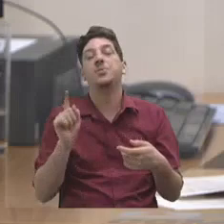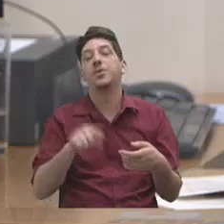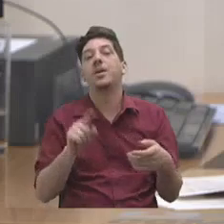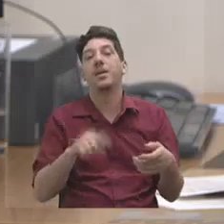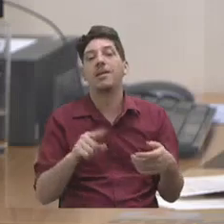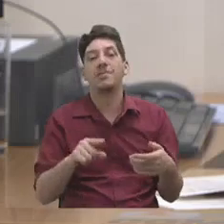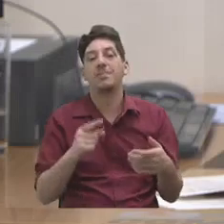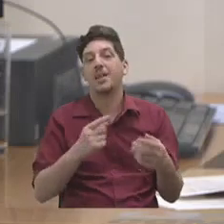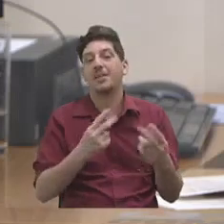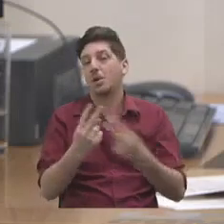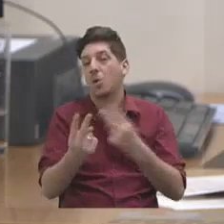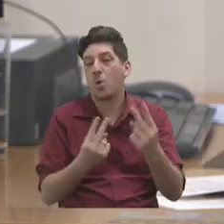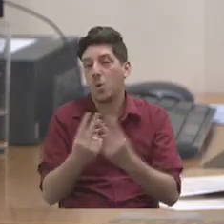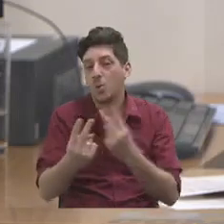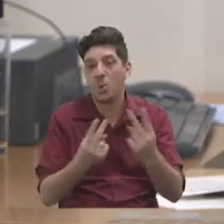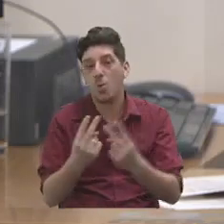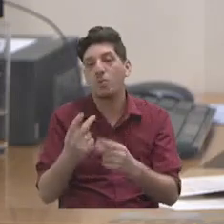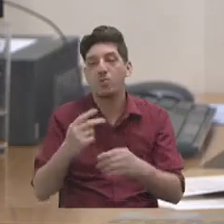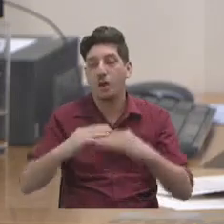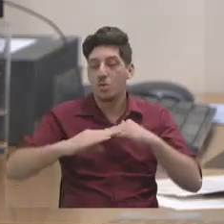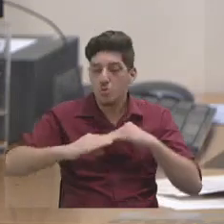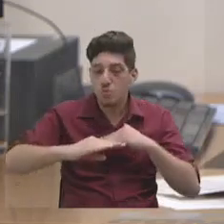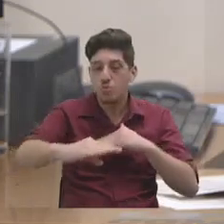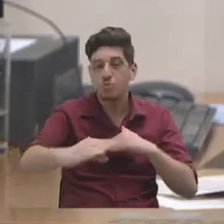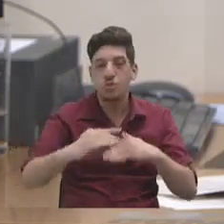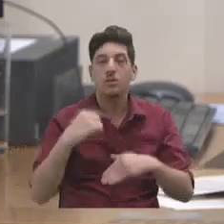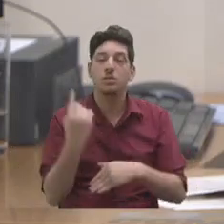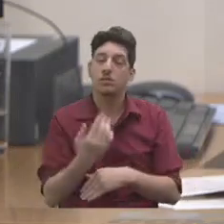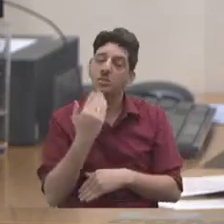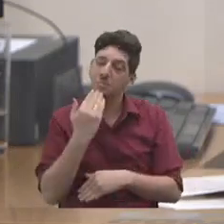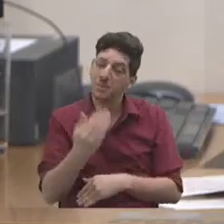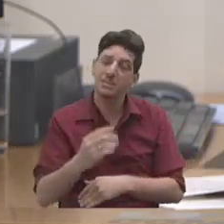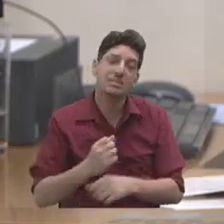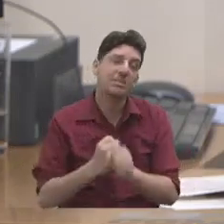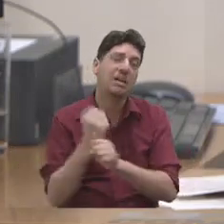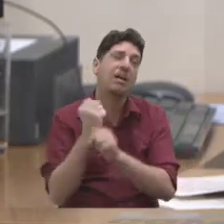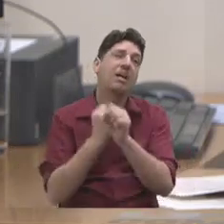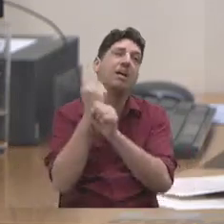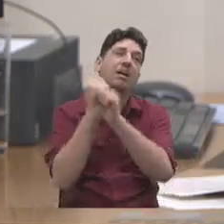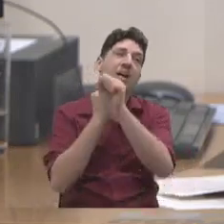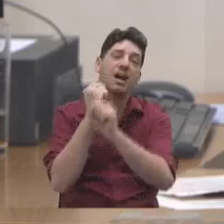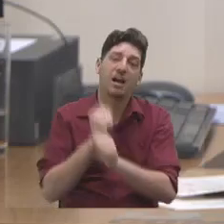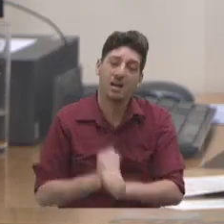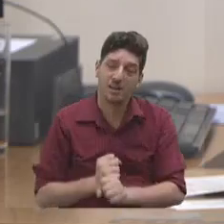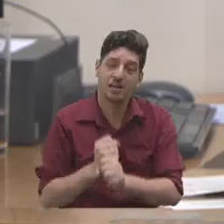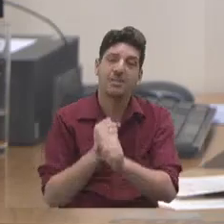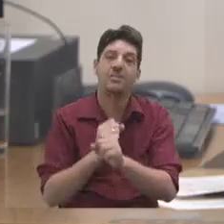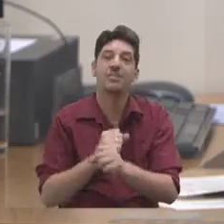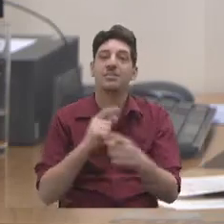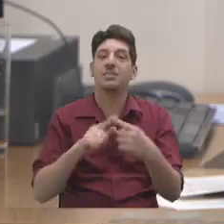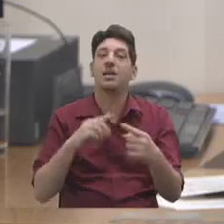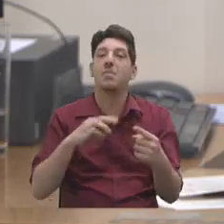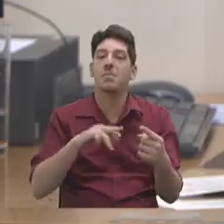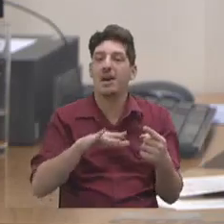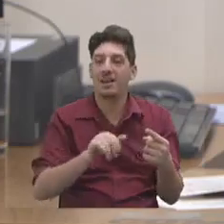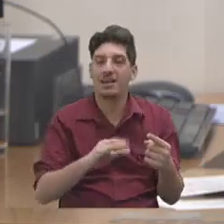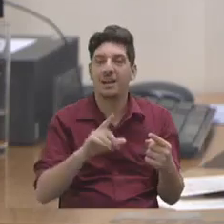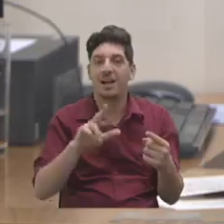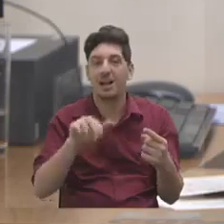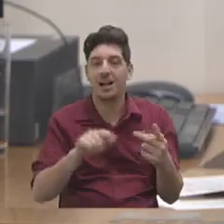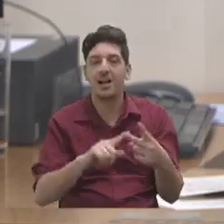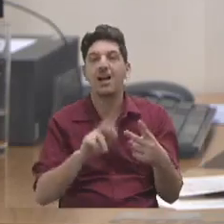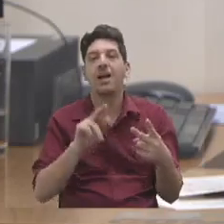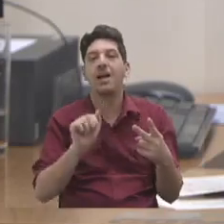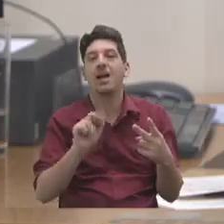Rodovia seja pavimentada é um pedido nosso de muito tempo de vários parlamentares da Maria Clara do Raul Belém